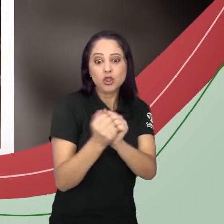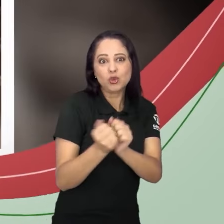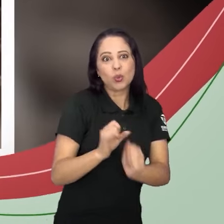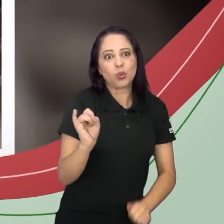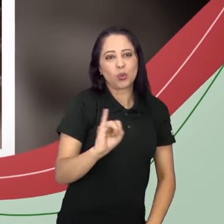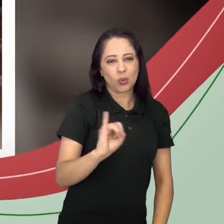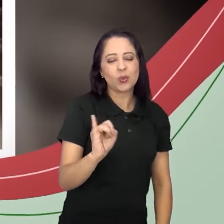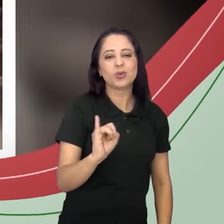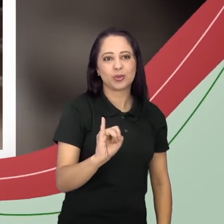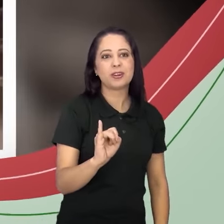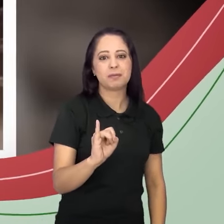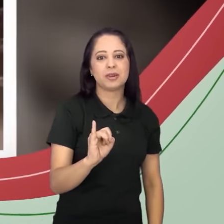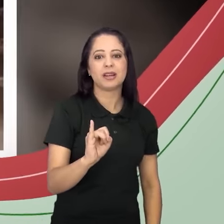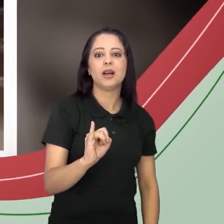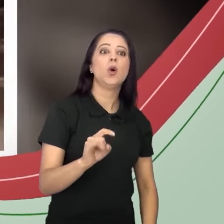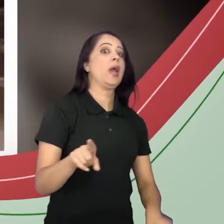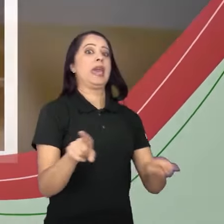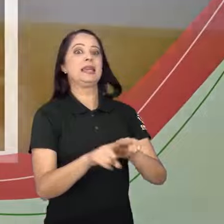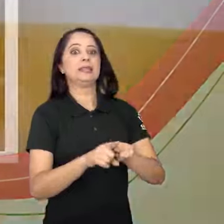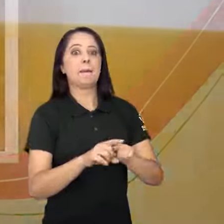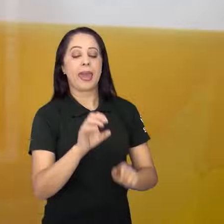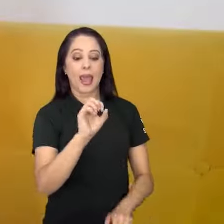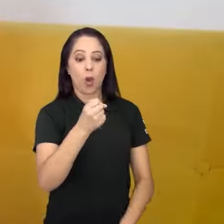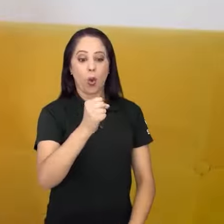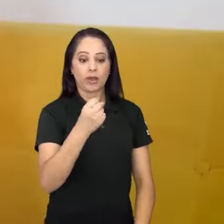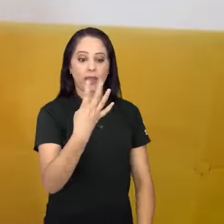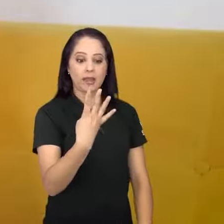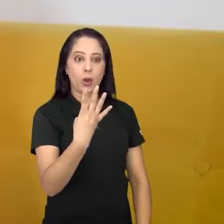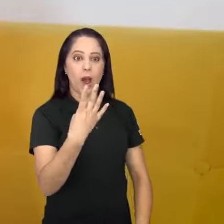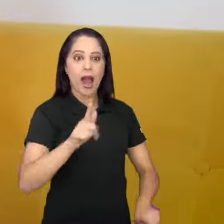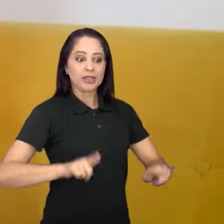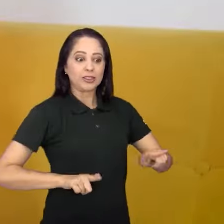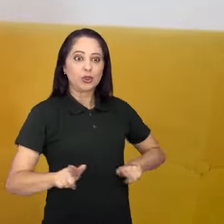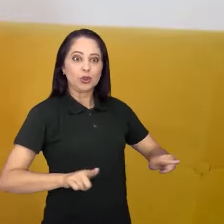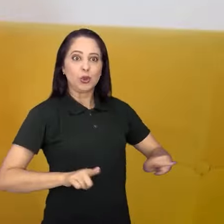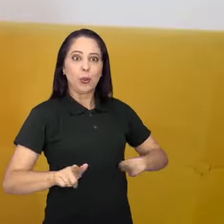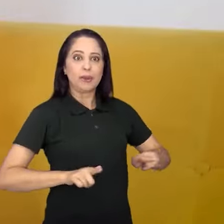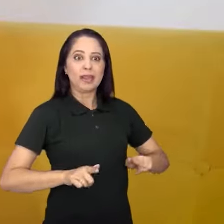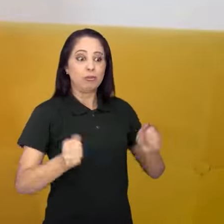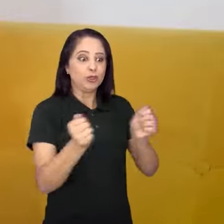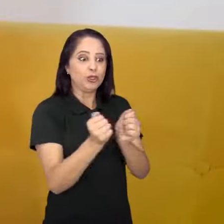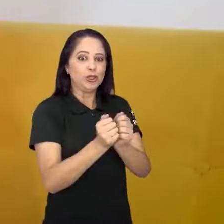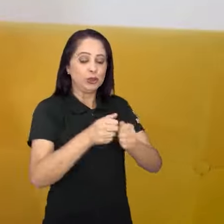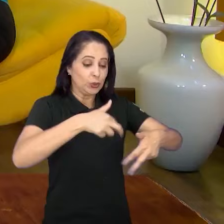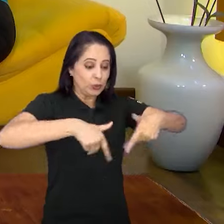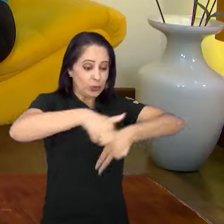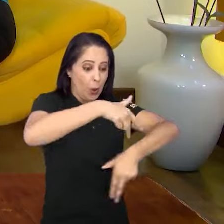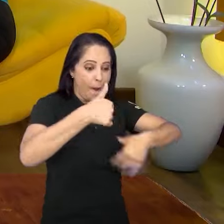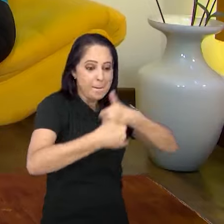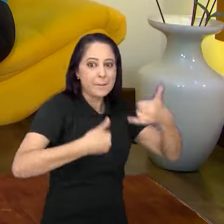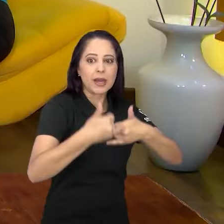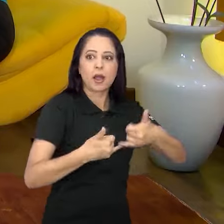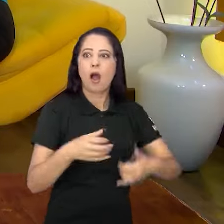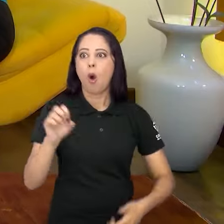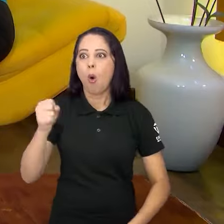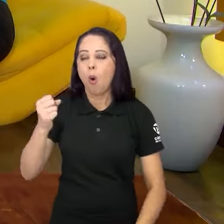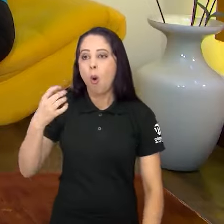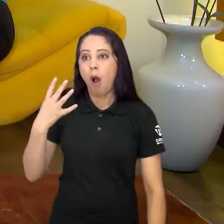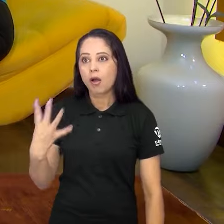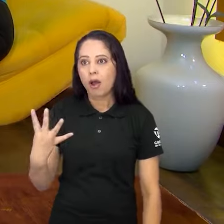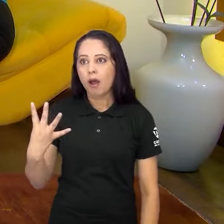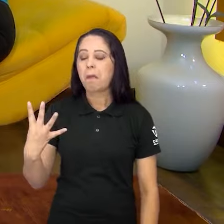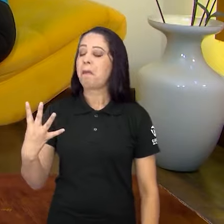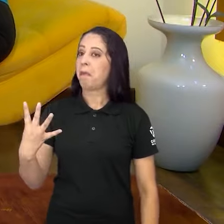meus irmãos, os meus pais e os meus 84 primos de primeiro grau.